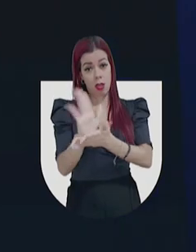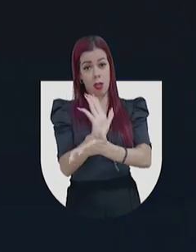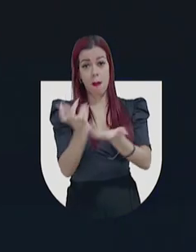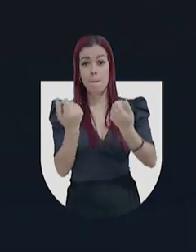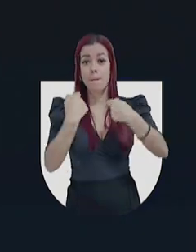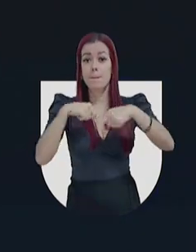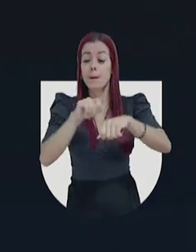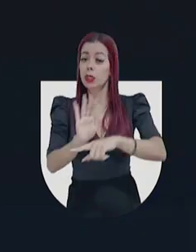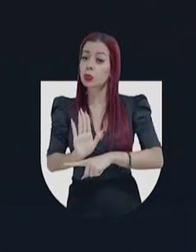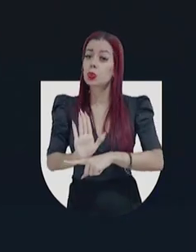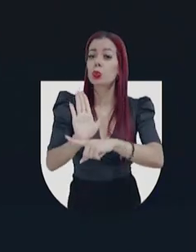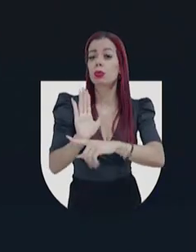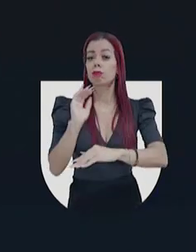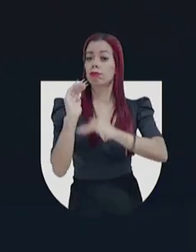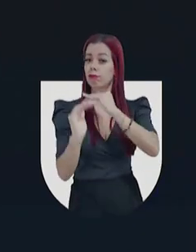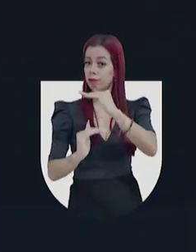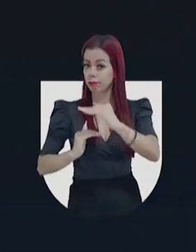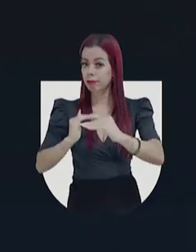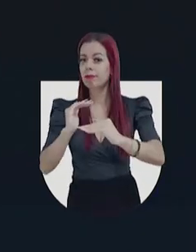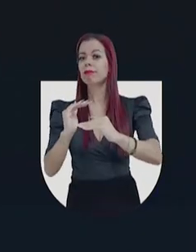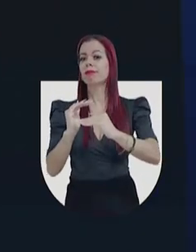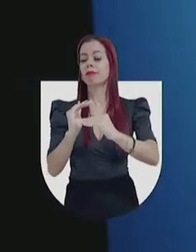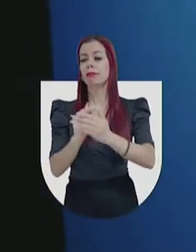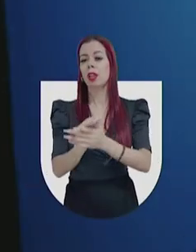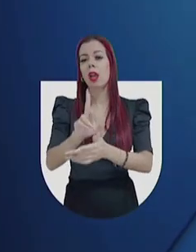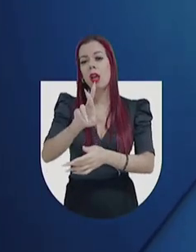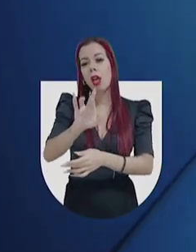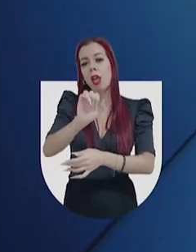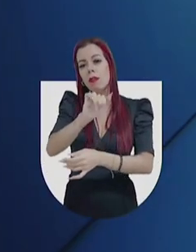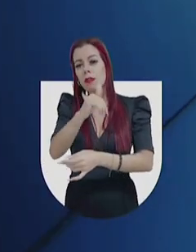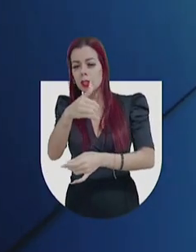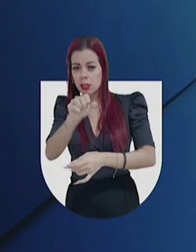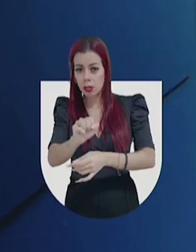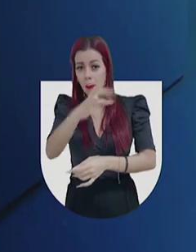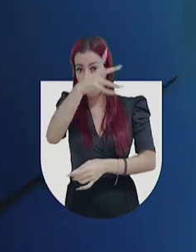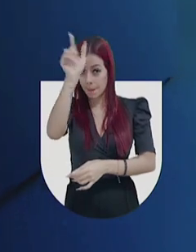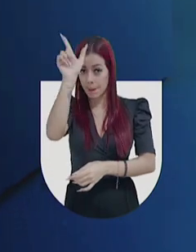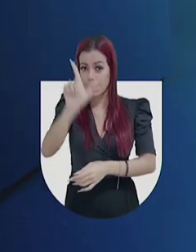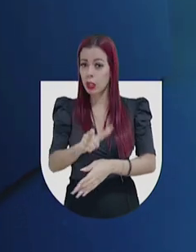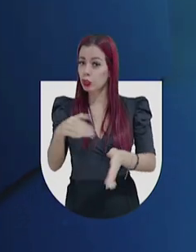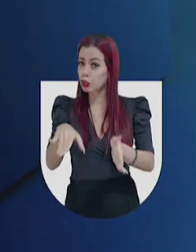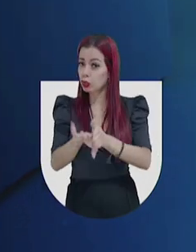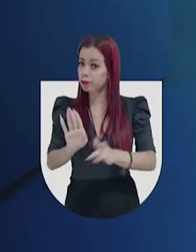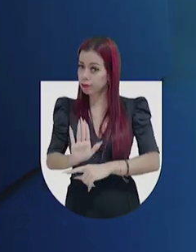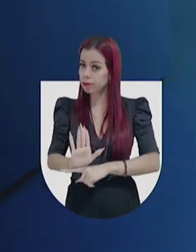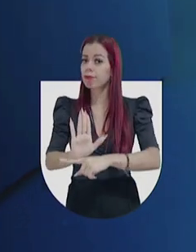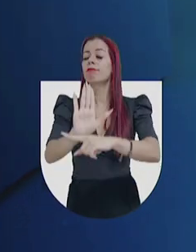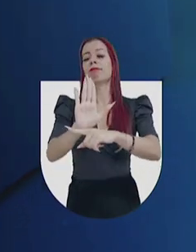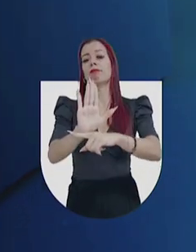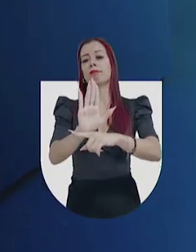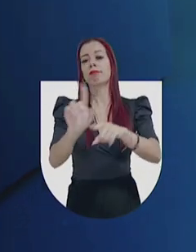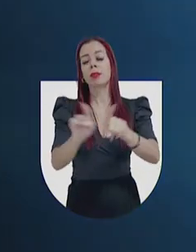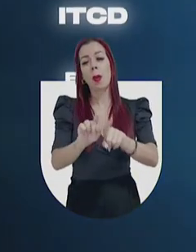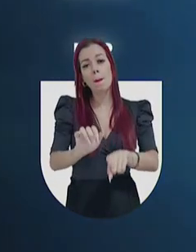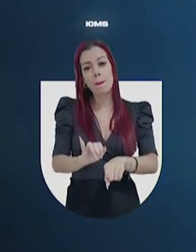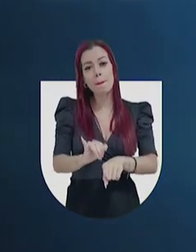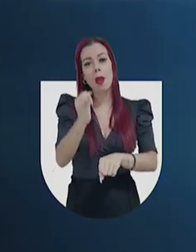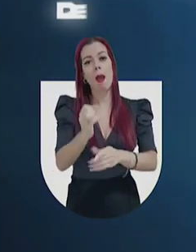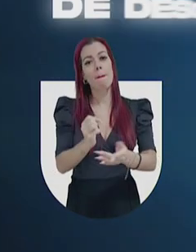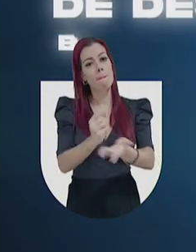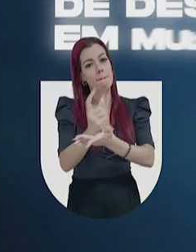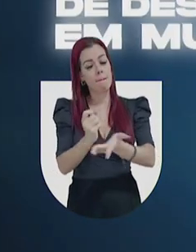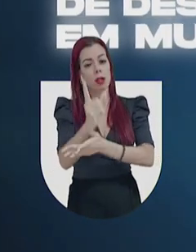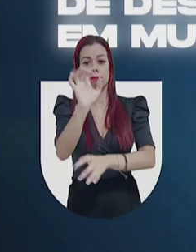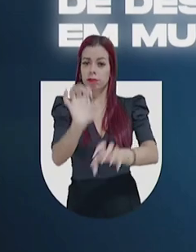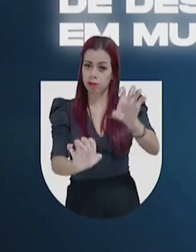alguns casos, a gente precisa de ajuda para superar. E o Refis do governo de Mato Grosso do Sul chegou para te dar essa força. É a sua